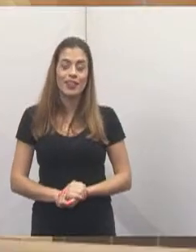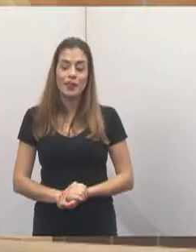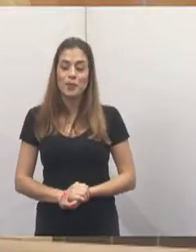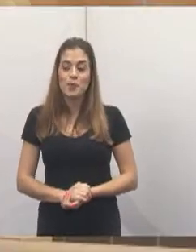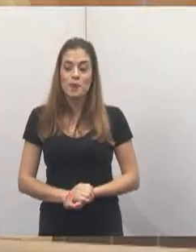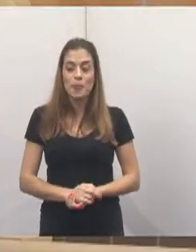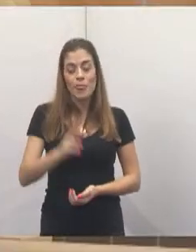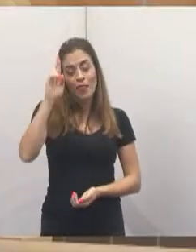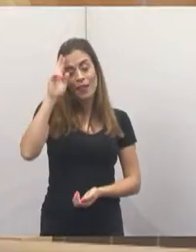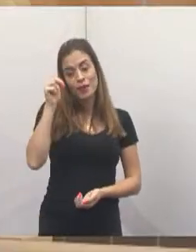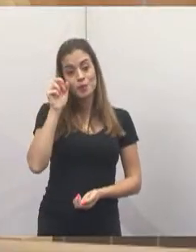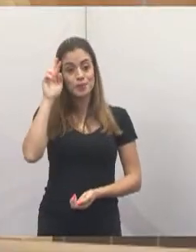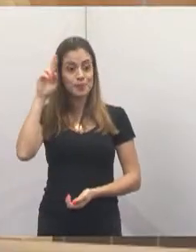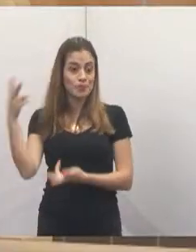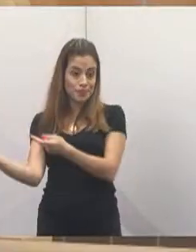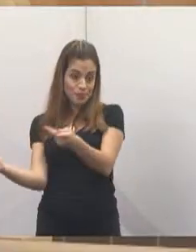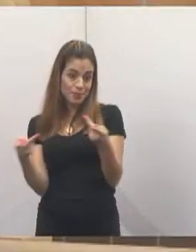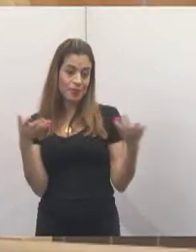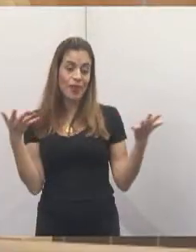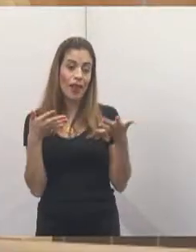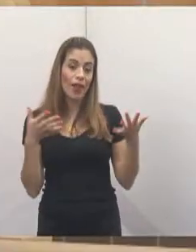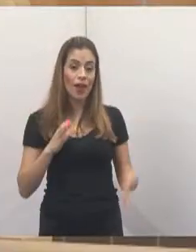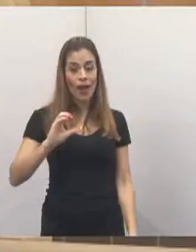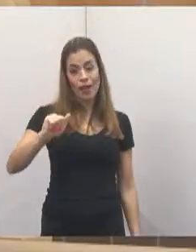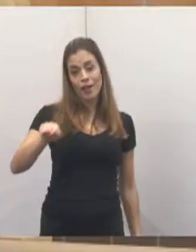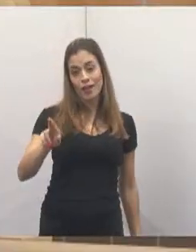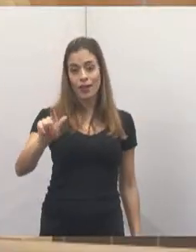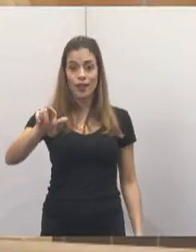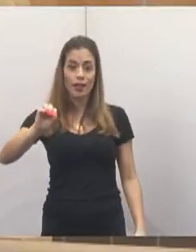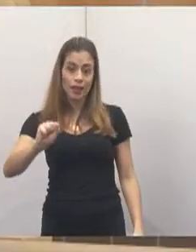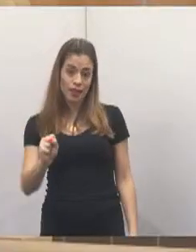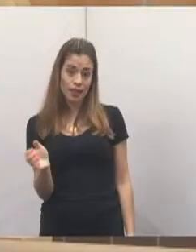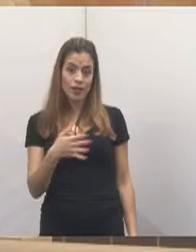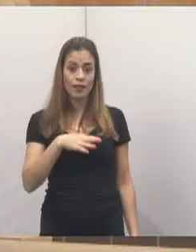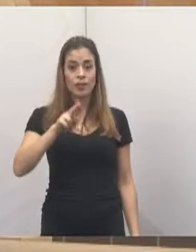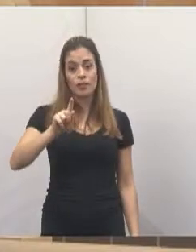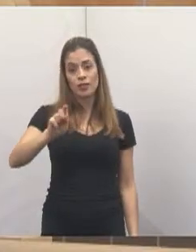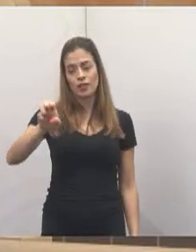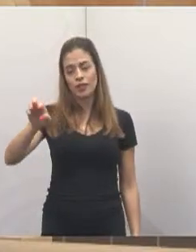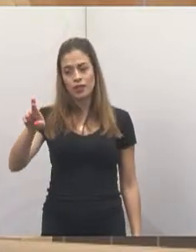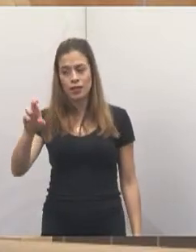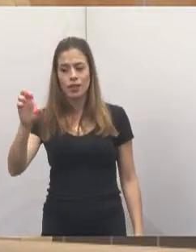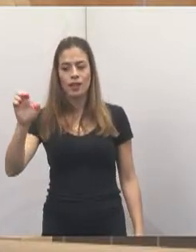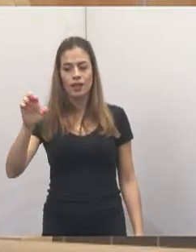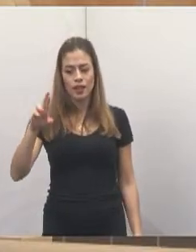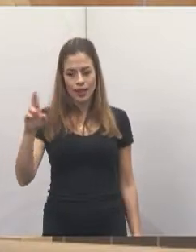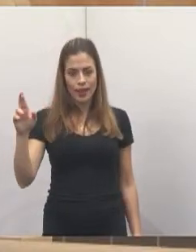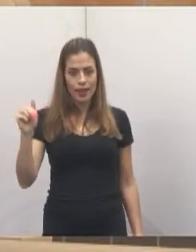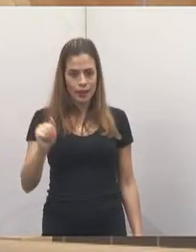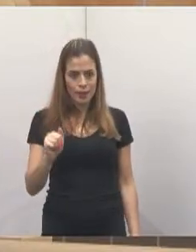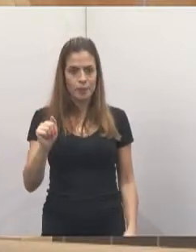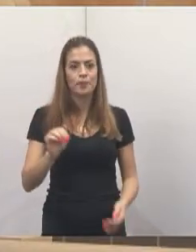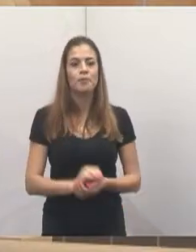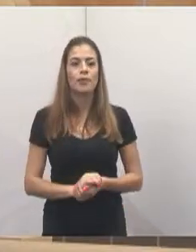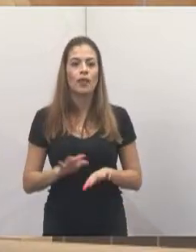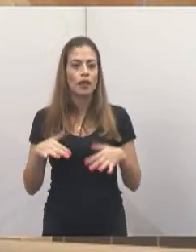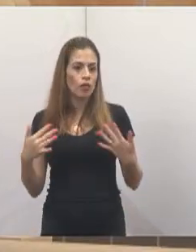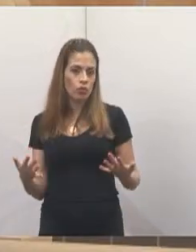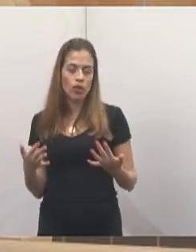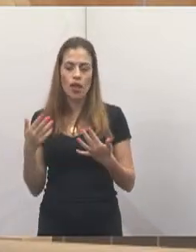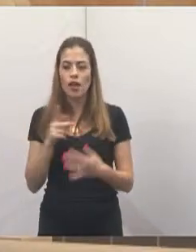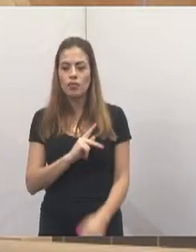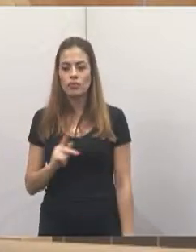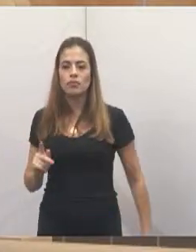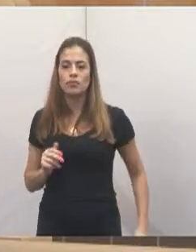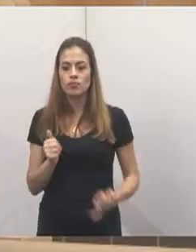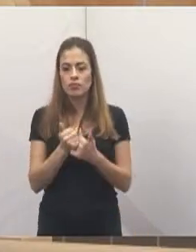Senhoras e senhores, convidamos agora o Dr. Carlos Alberto Guerra dos Santos, presidente da 46ª Subseção de Jacareí da Ordem dos